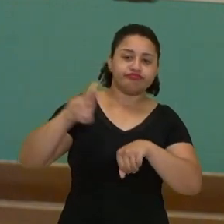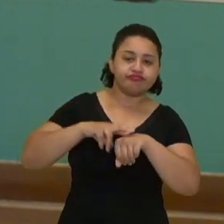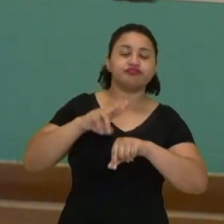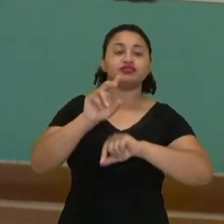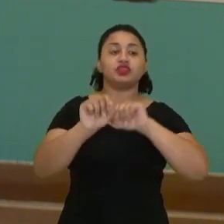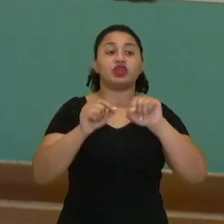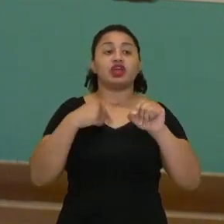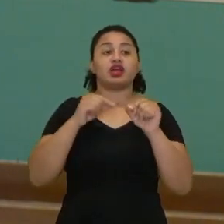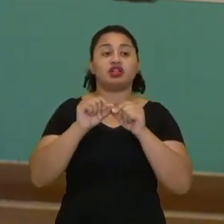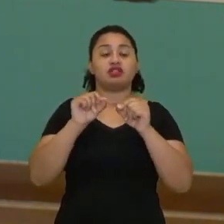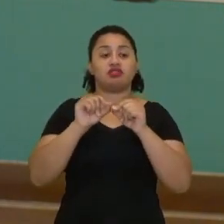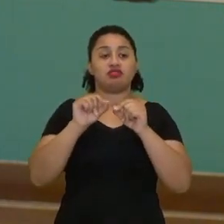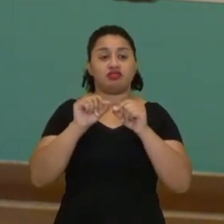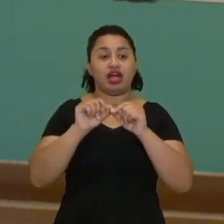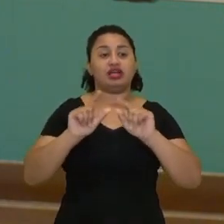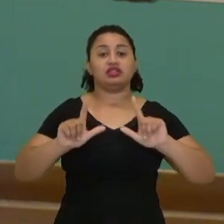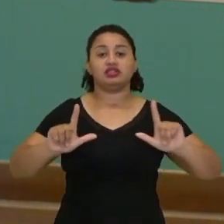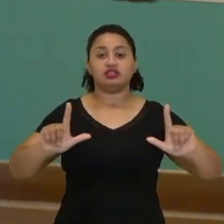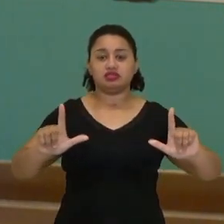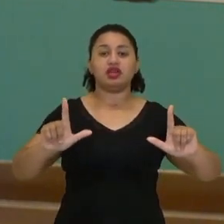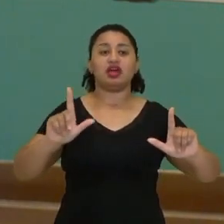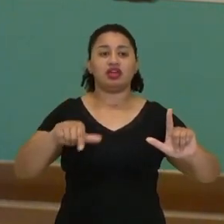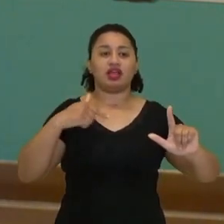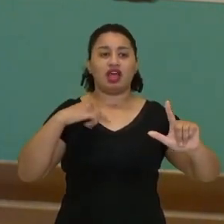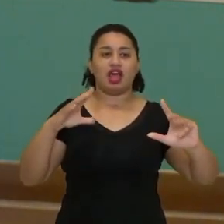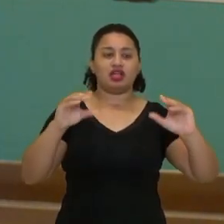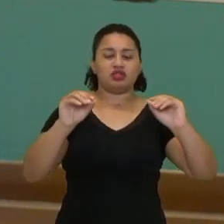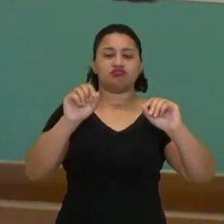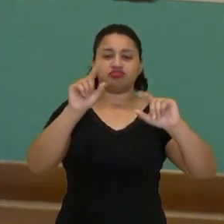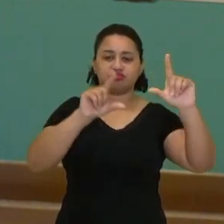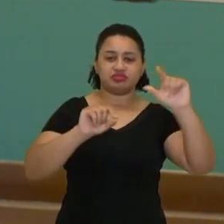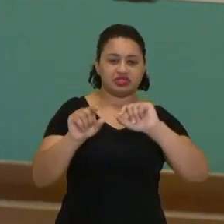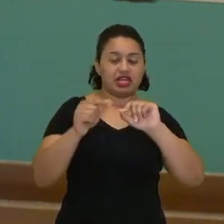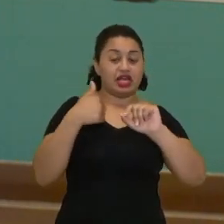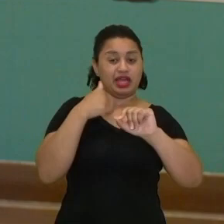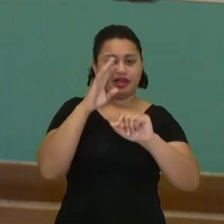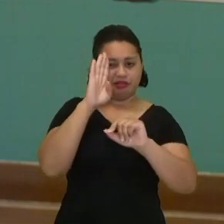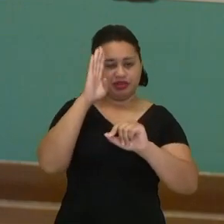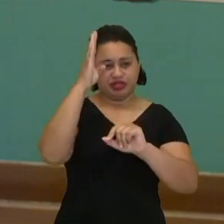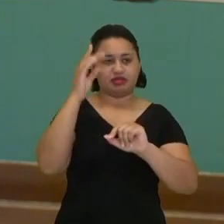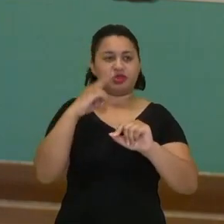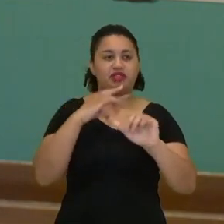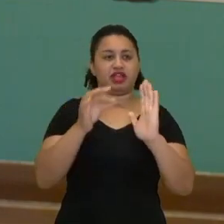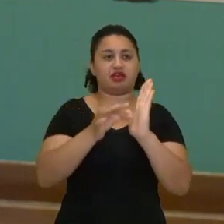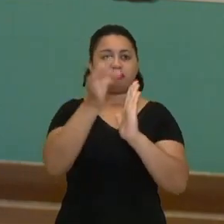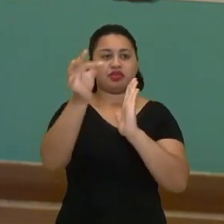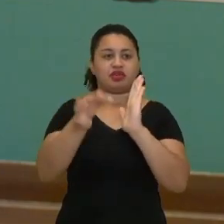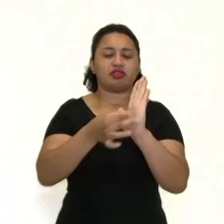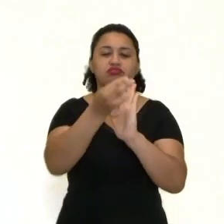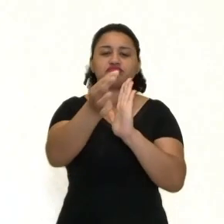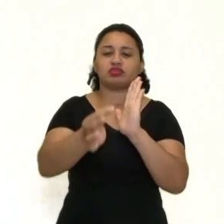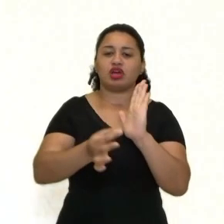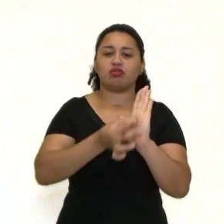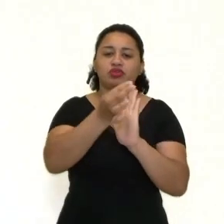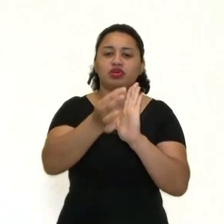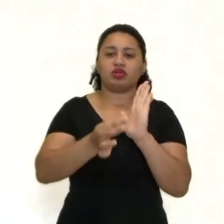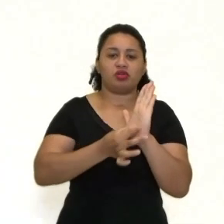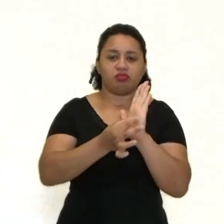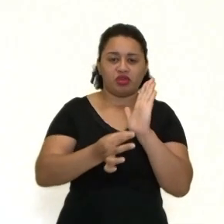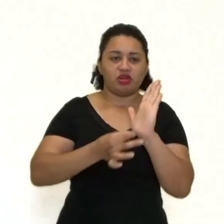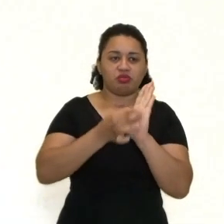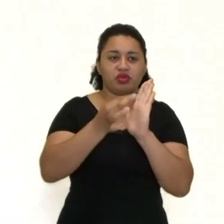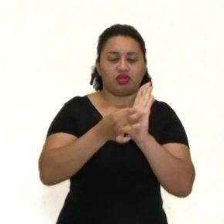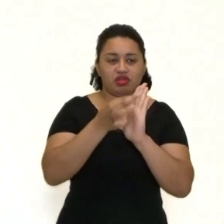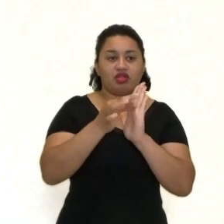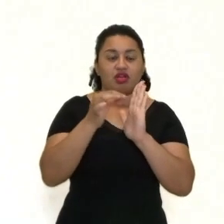que Vincent faz a sua obra-prima, que é A Noite Estrelada. Então a gente tem pinceladas muito soltas, a gente tem na